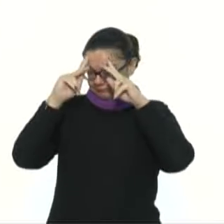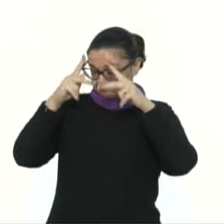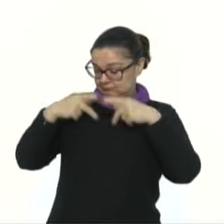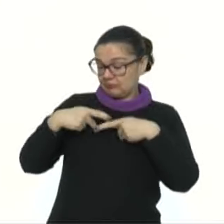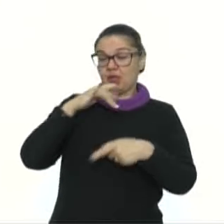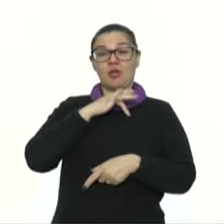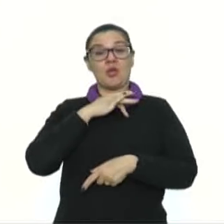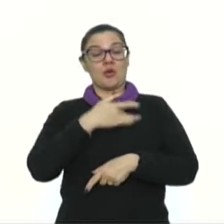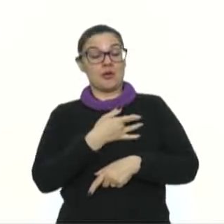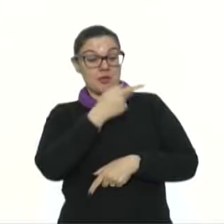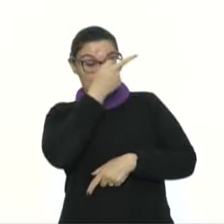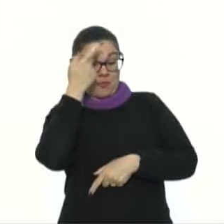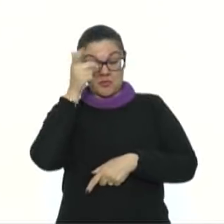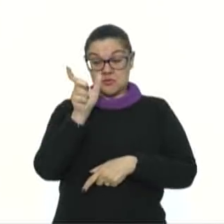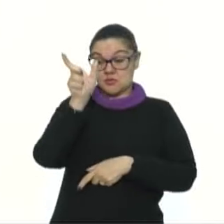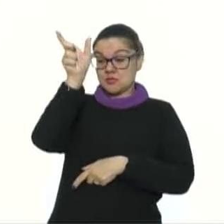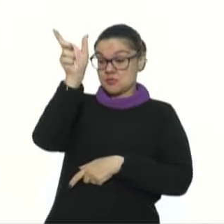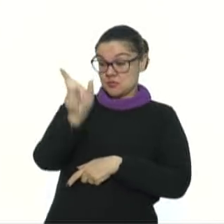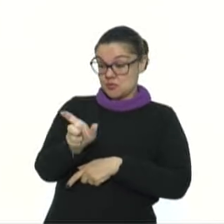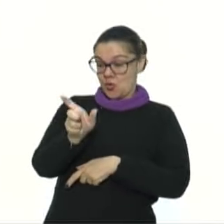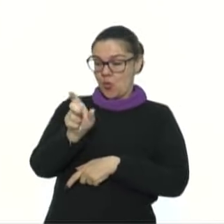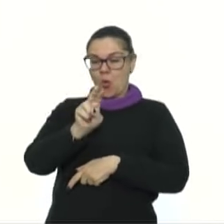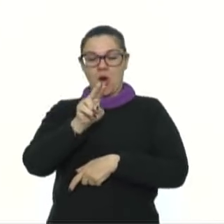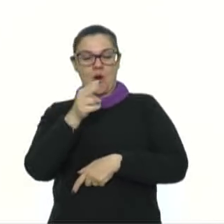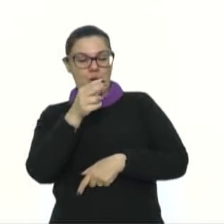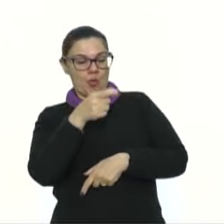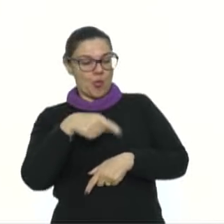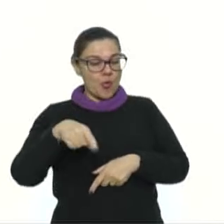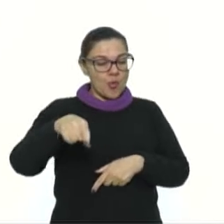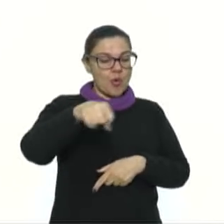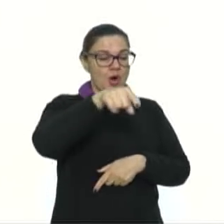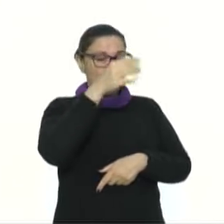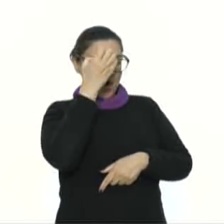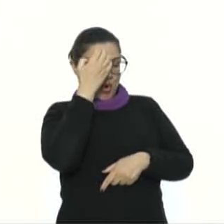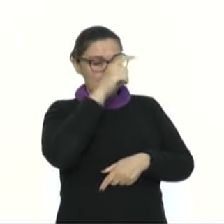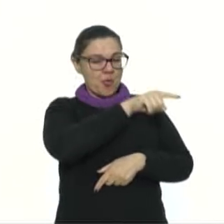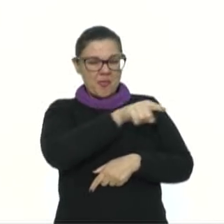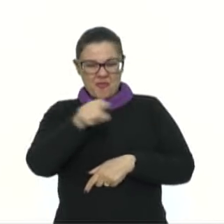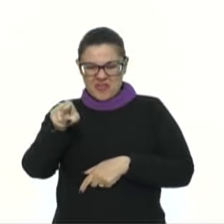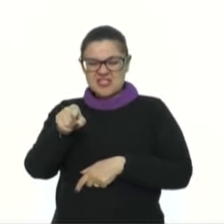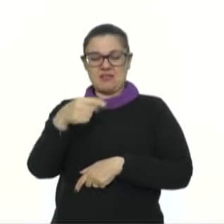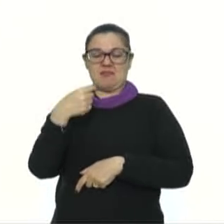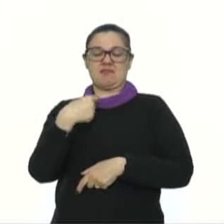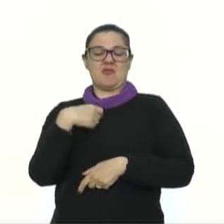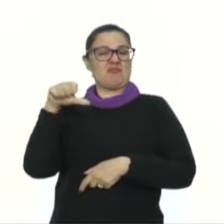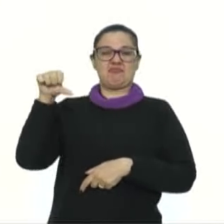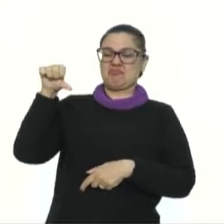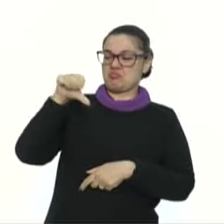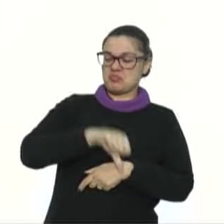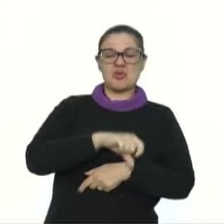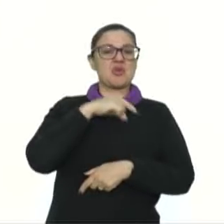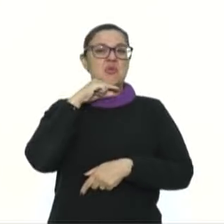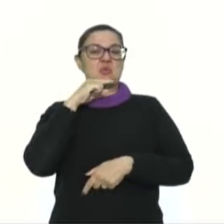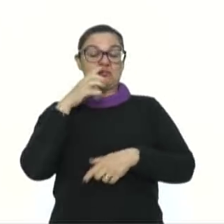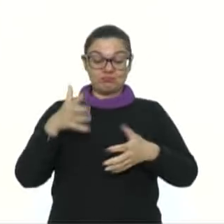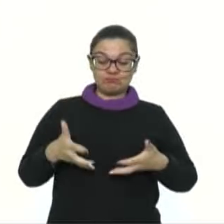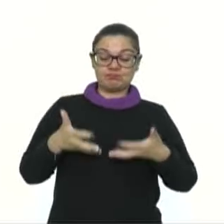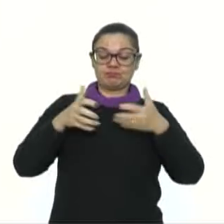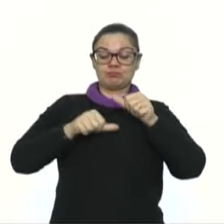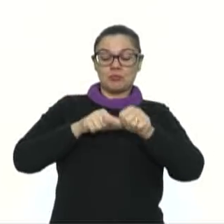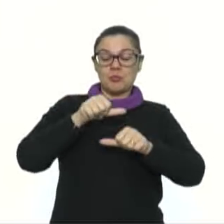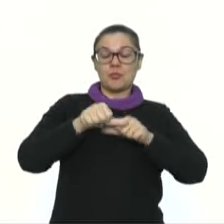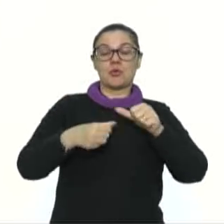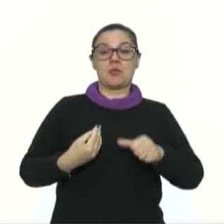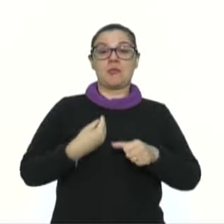que atribuem ao outro ou ao universo a culpa por não se sentirem capazes de promover mudanças